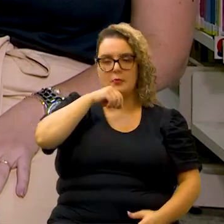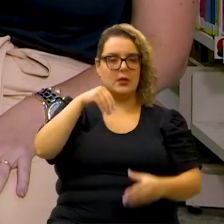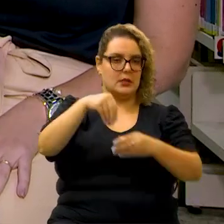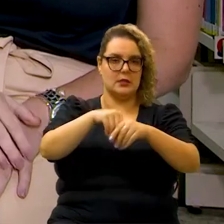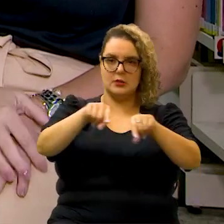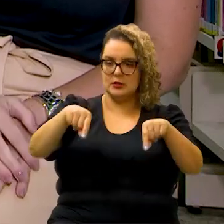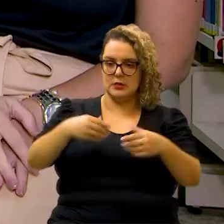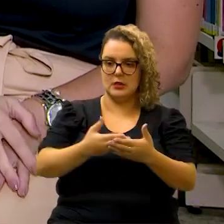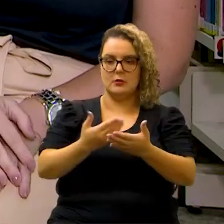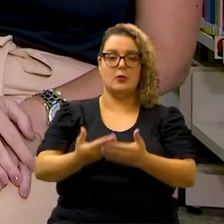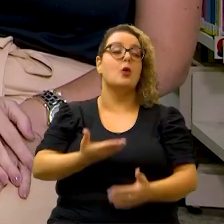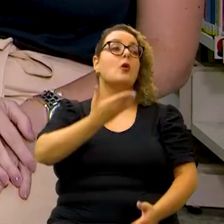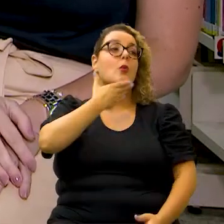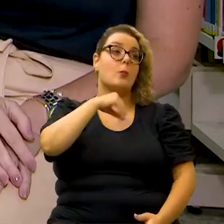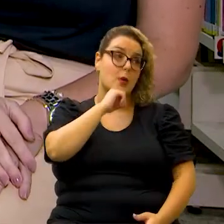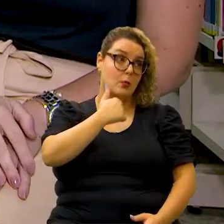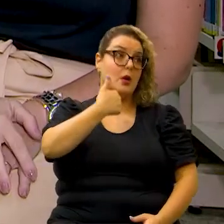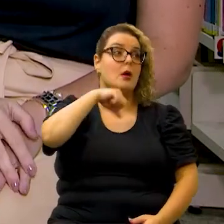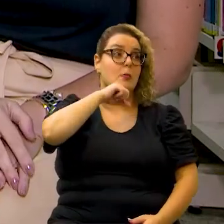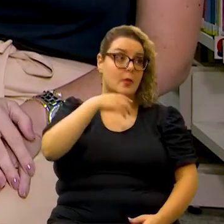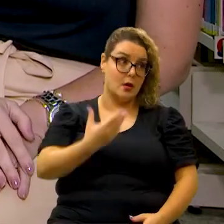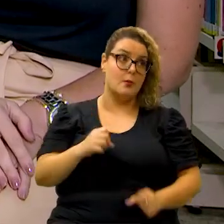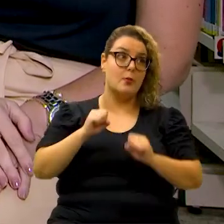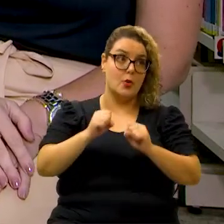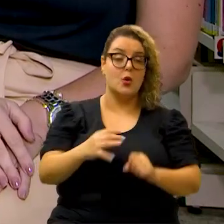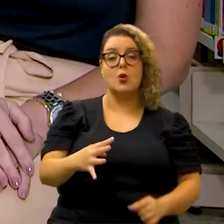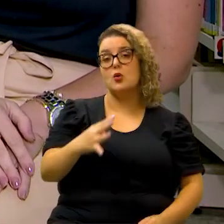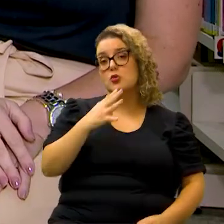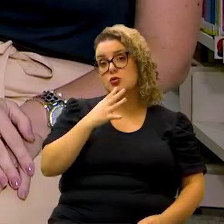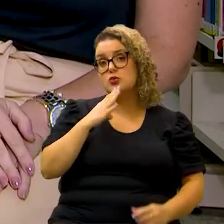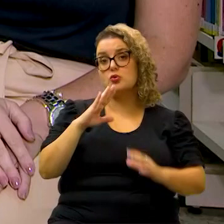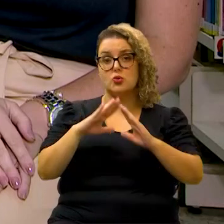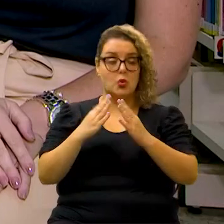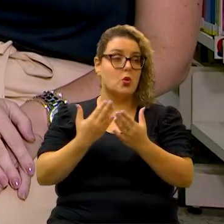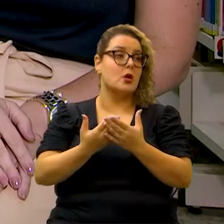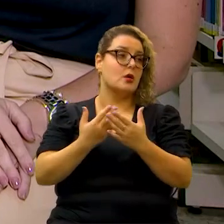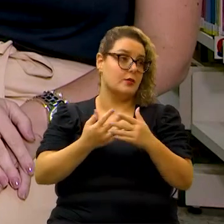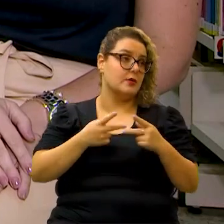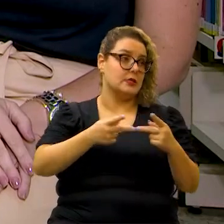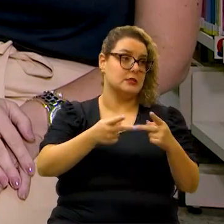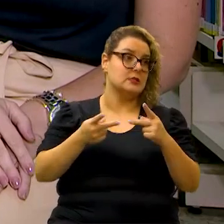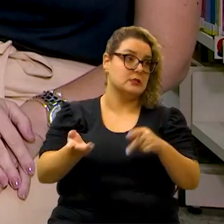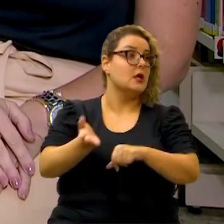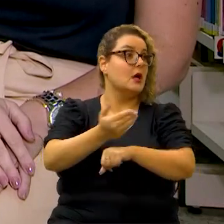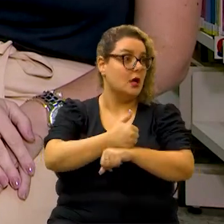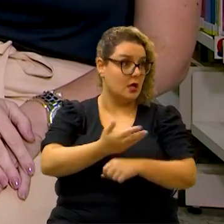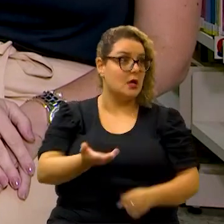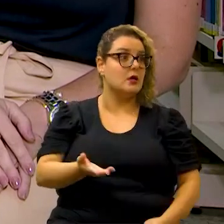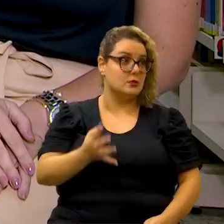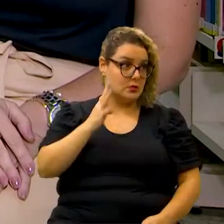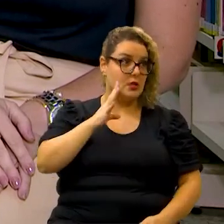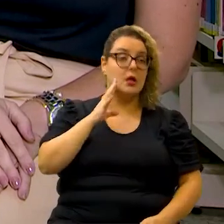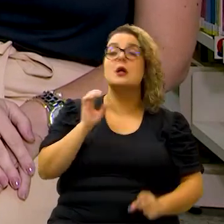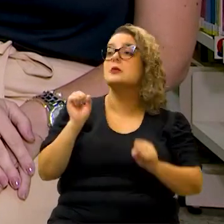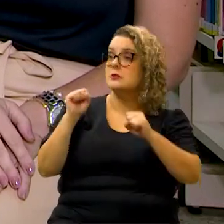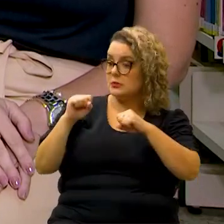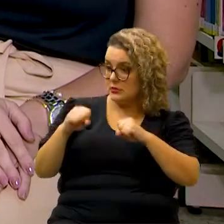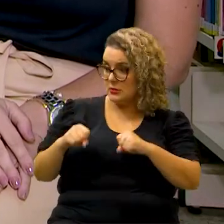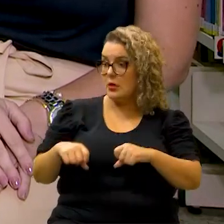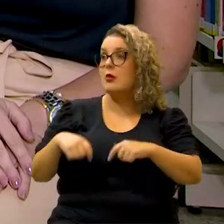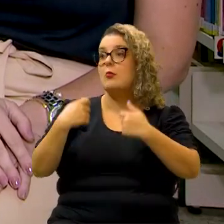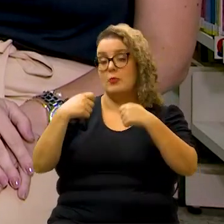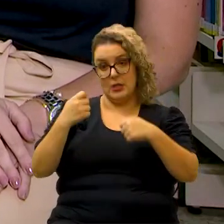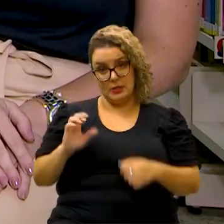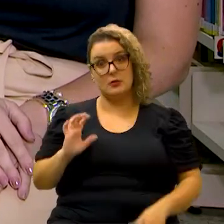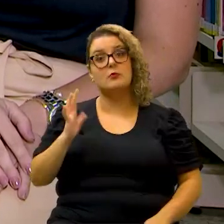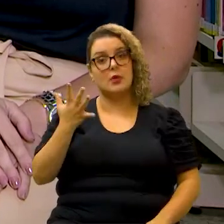não o papai e a mamãe em sala. Bom, o papai e a mamãe certamente podem conhecer as escolas fazendo visitas antes, não é?